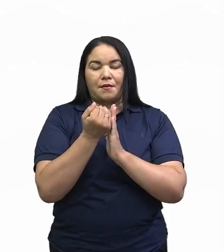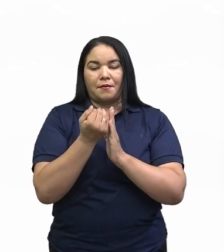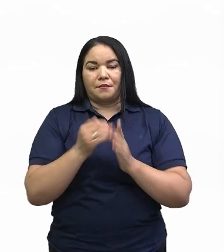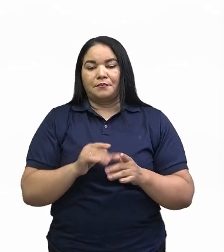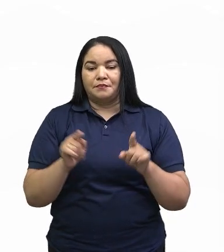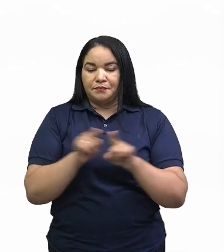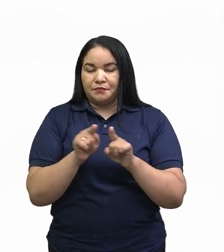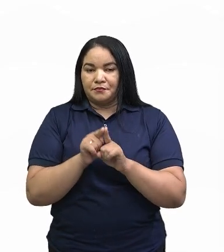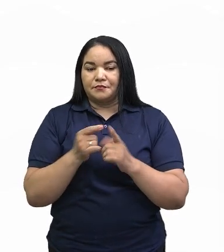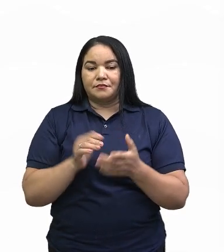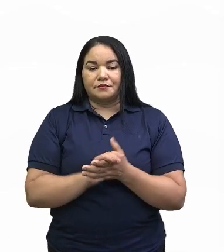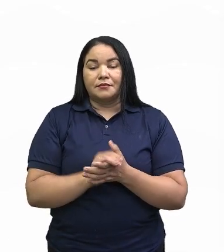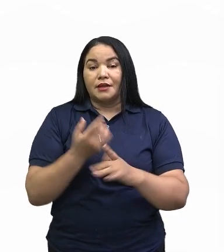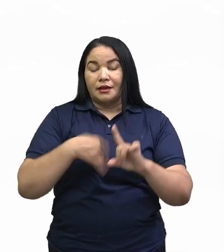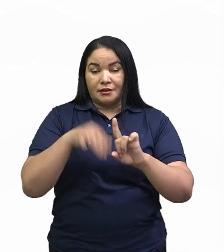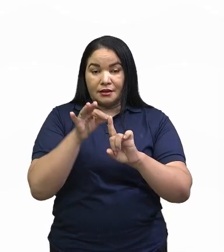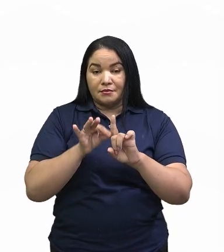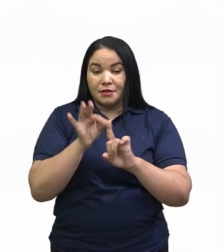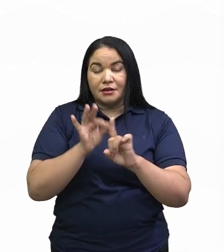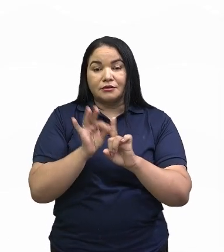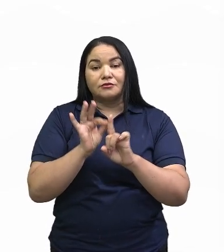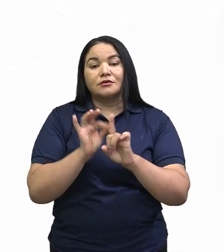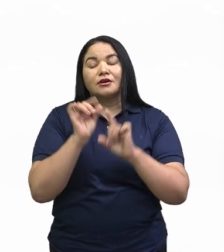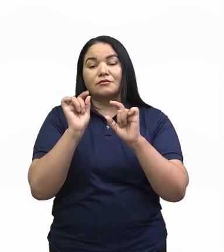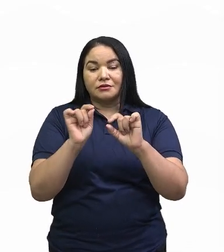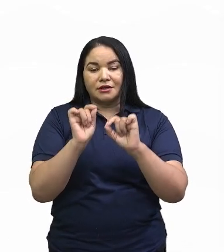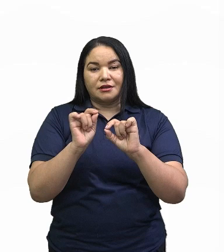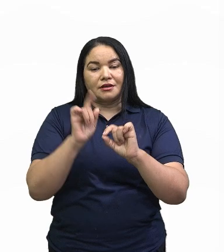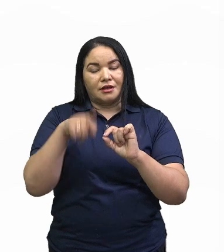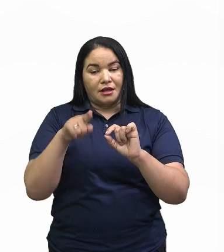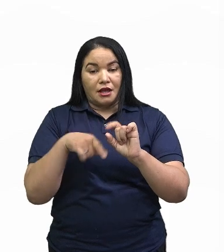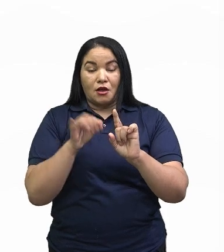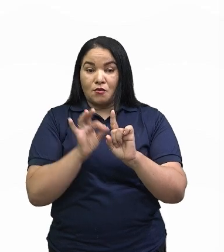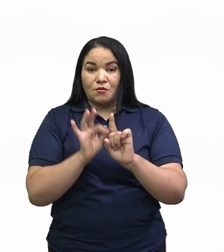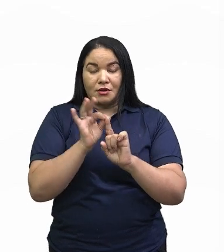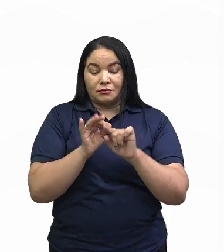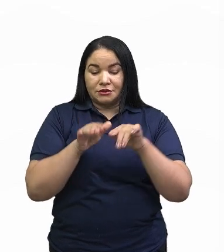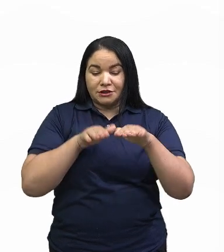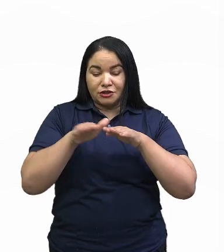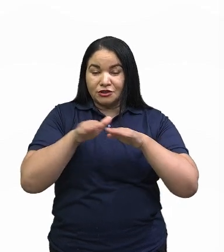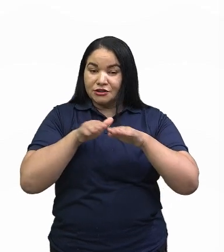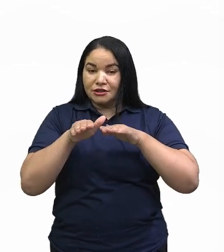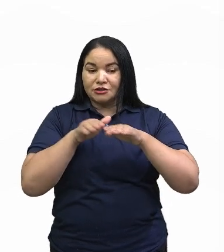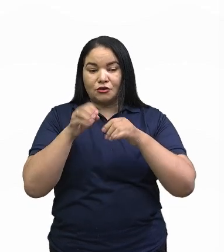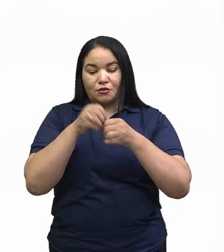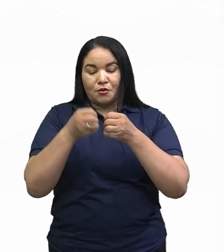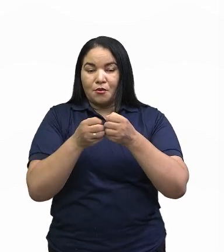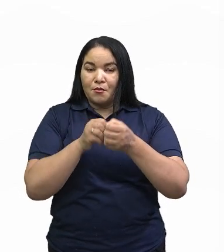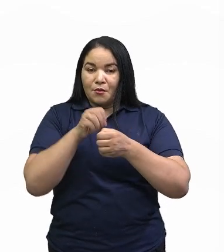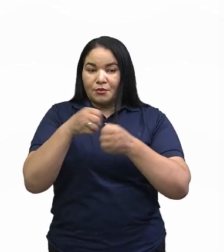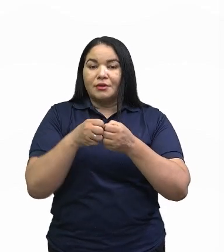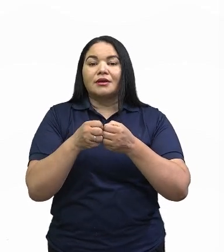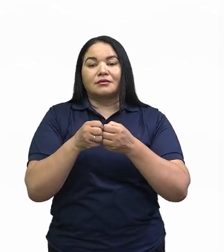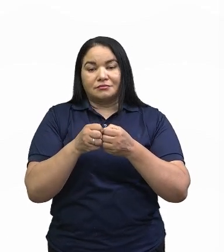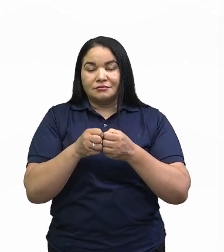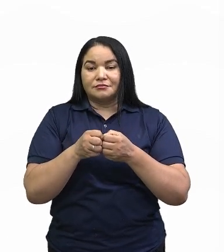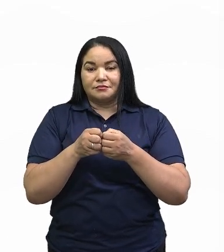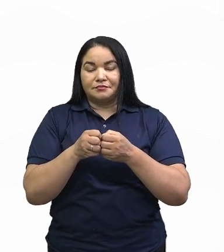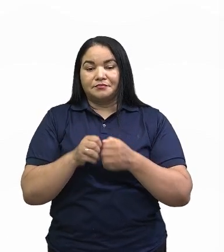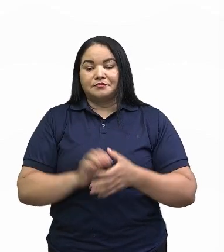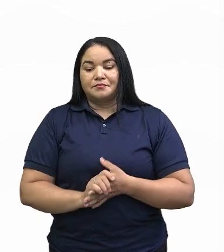esqueçam, temperatura vai ser o quê? O grau de agitação das moléculas que compõem os